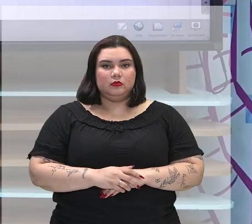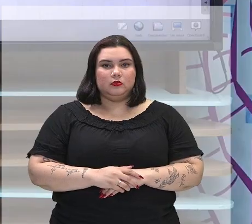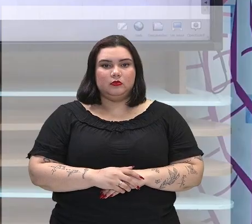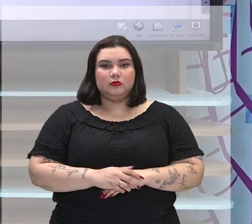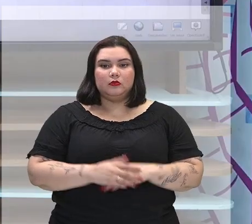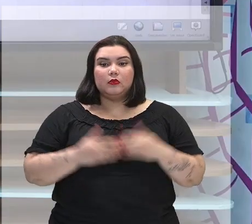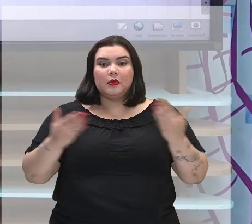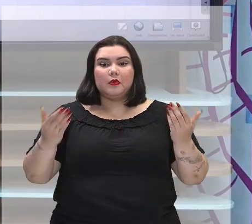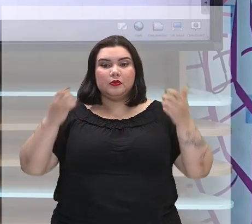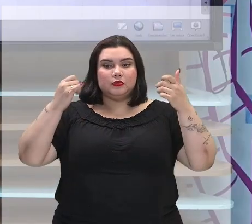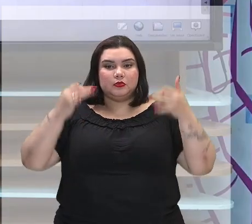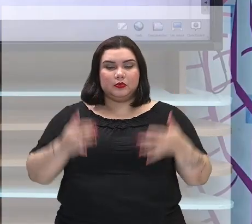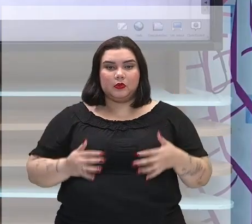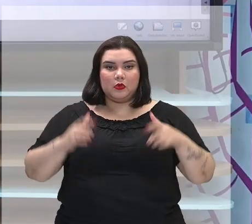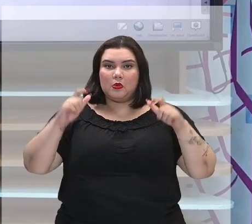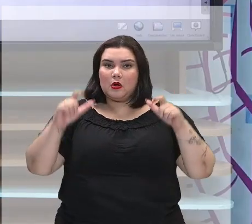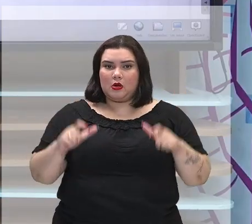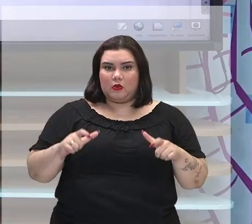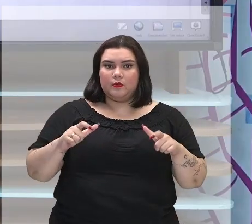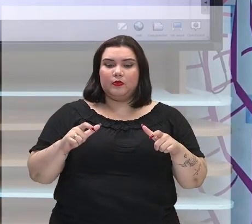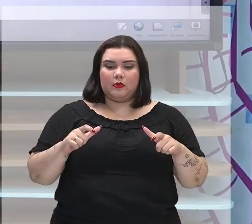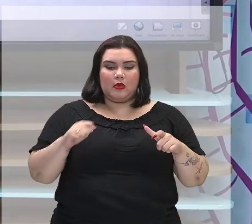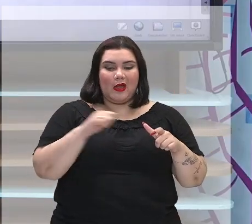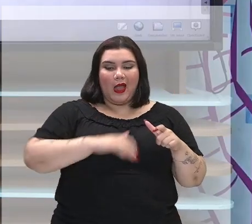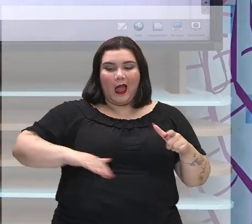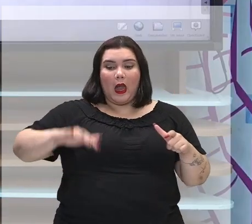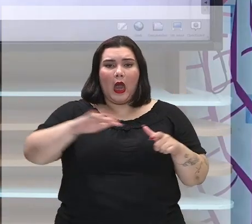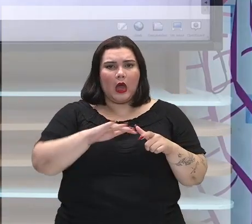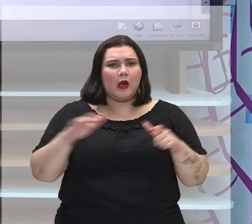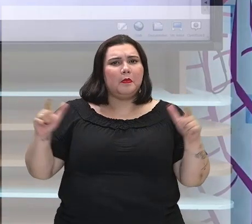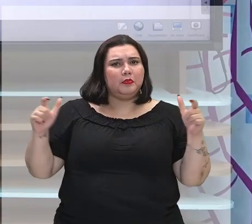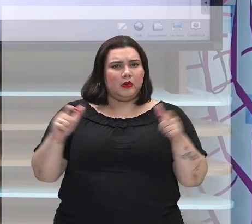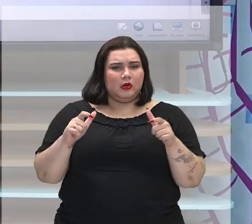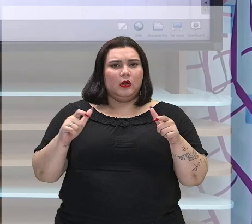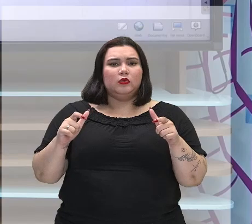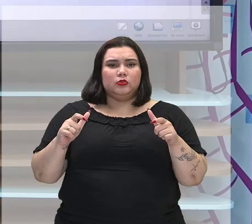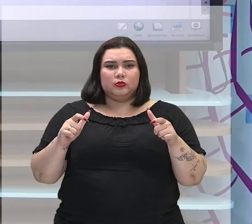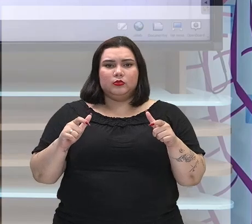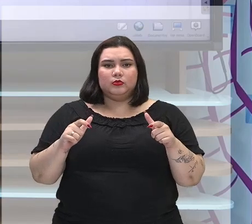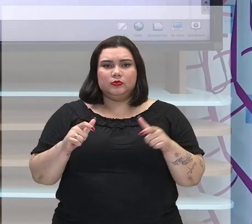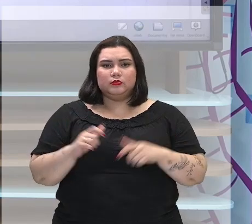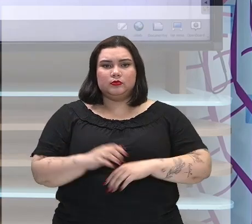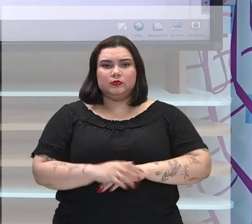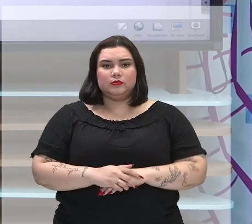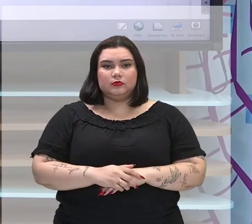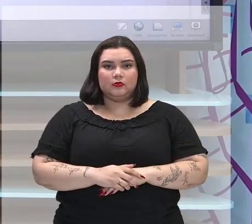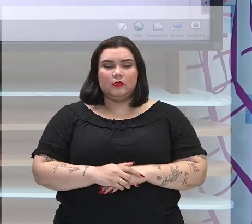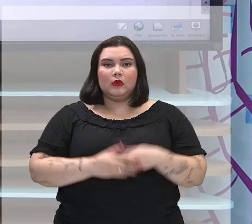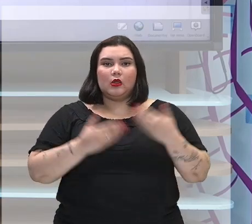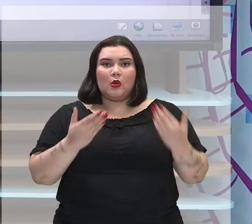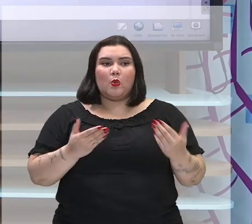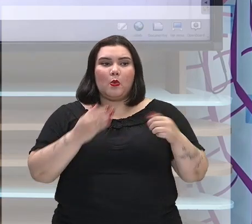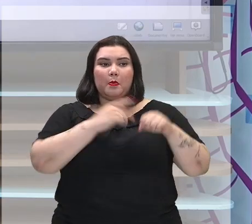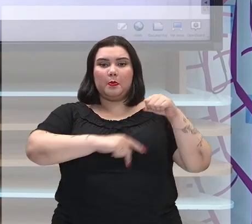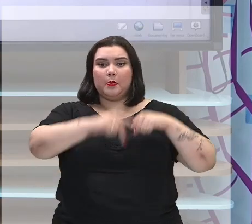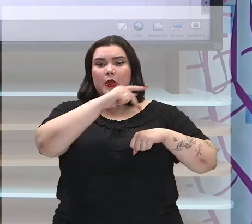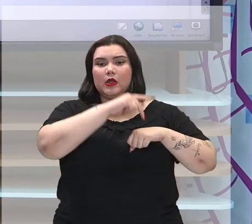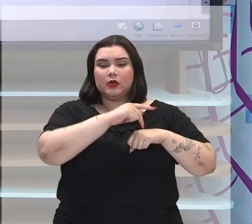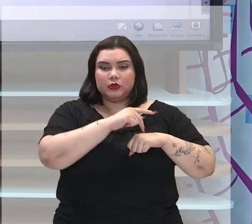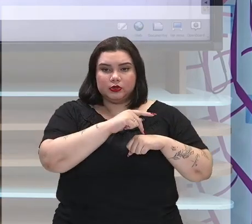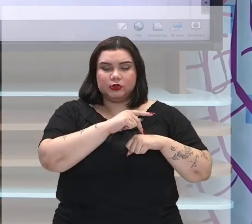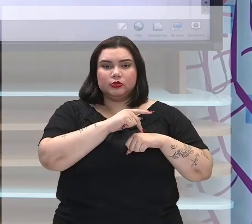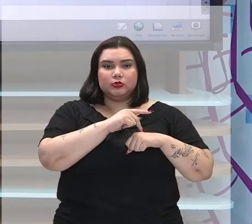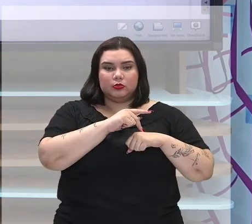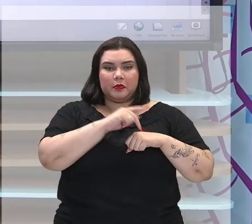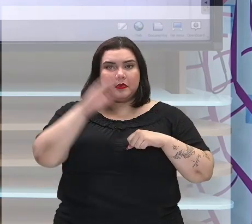um território pequeno, explorado por uma metrópole, na qual